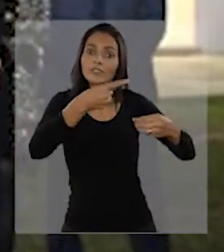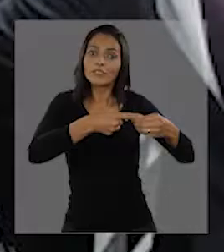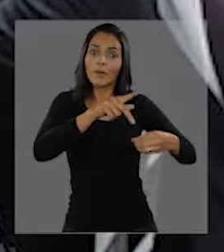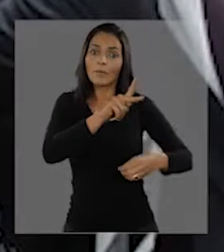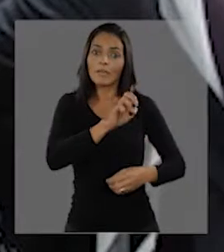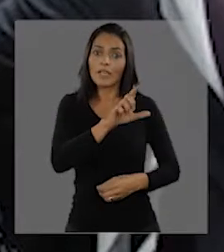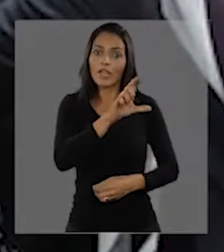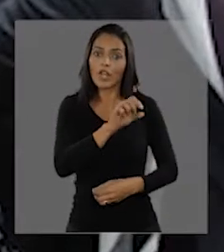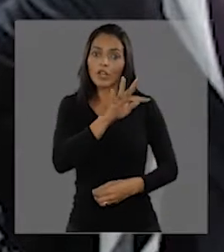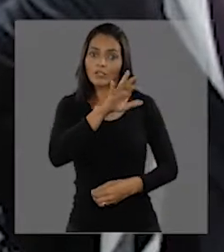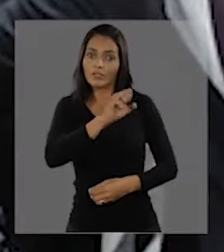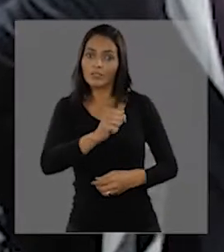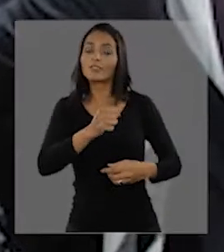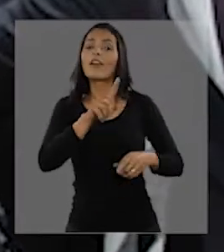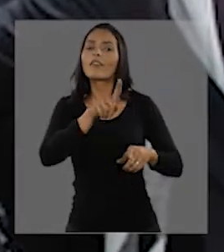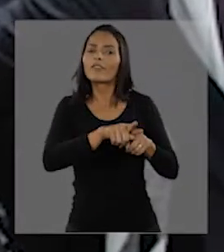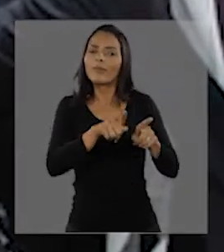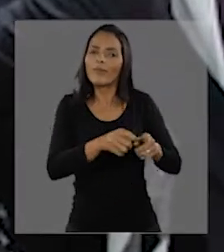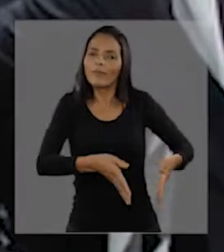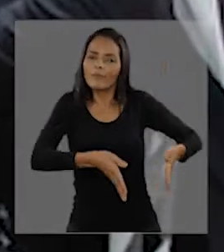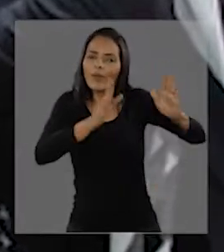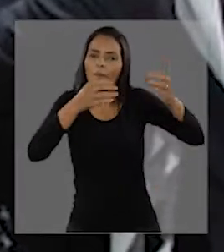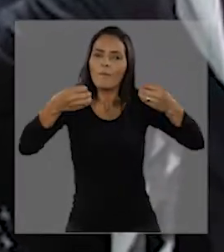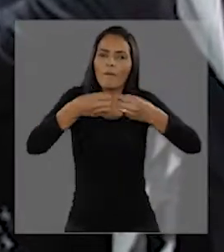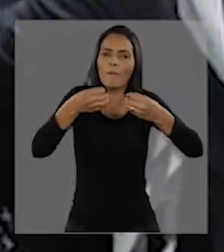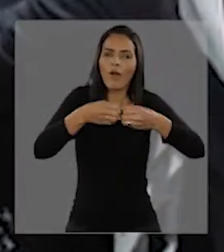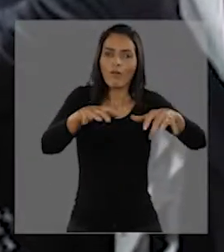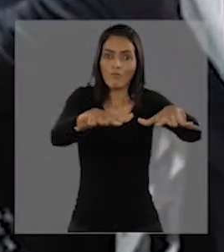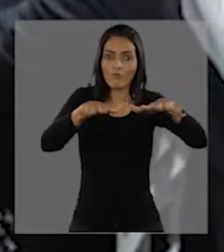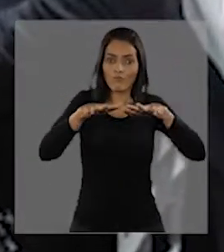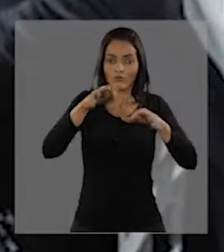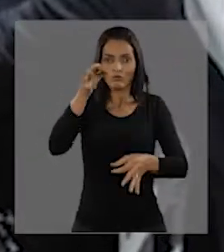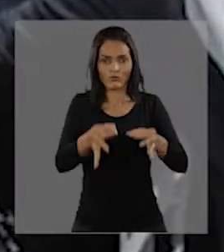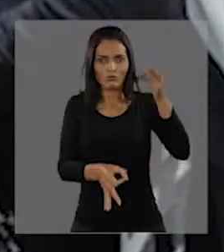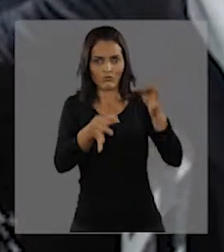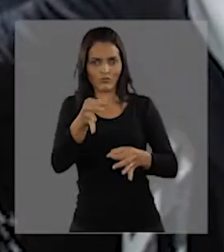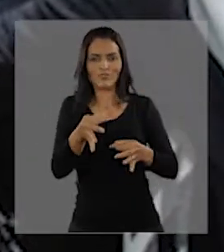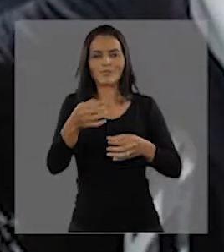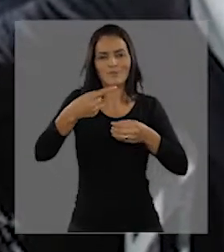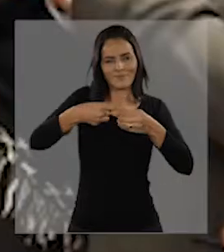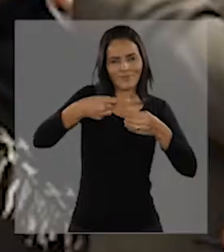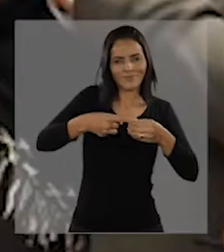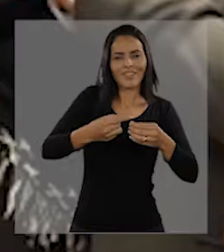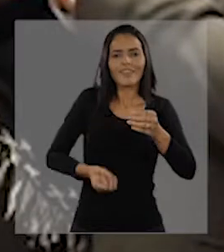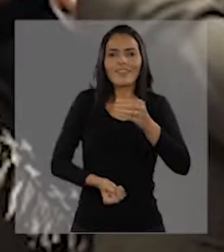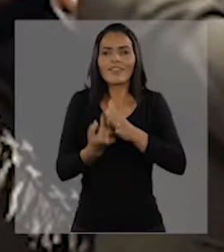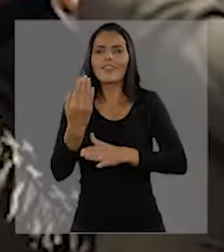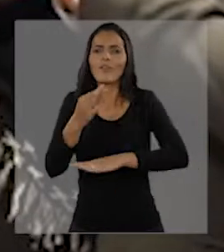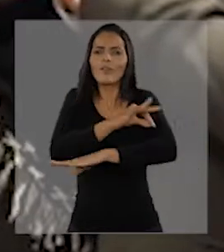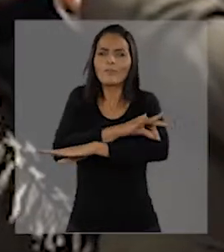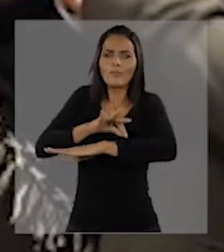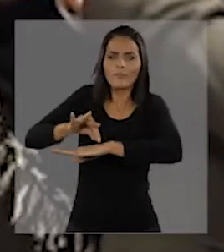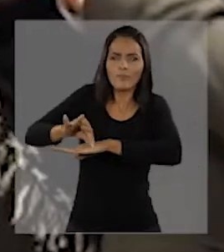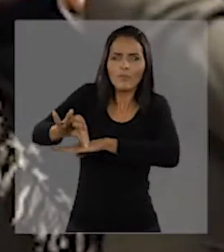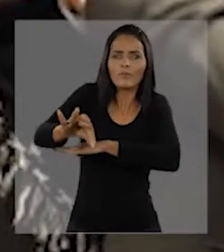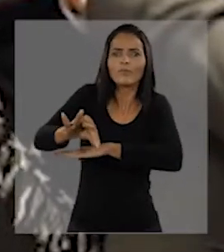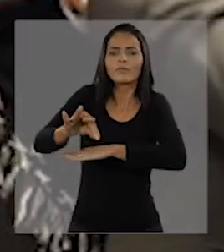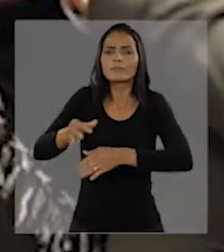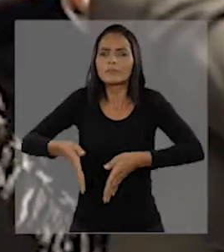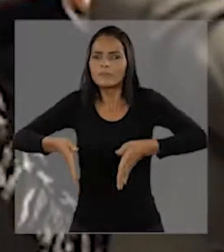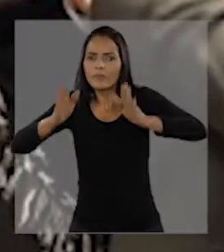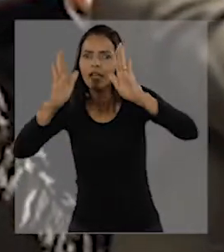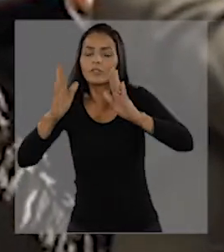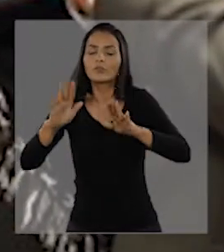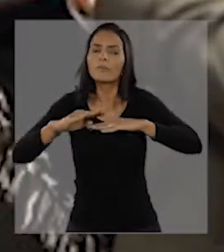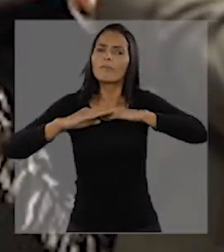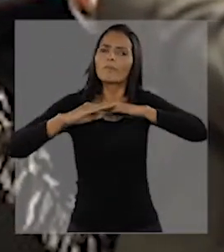Pelotas. A estrutura, também próxima ao Fórum do município, foi construída a partir de uma planta padronizada, que traz